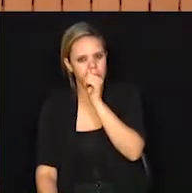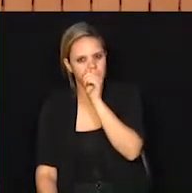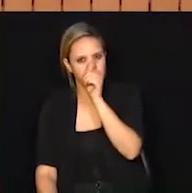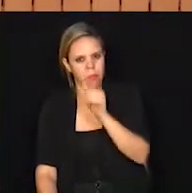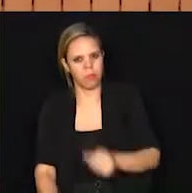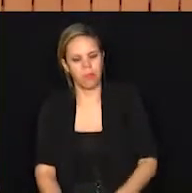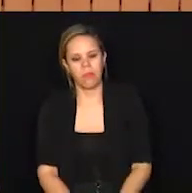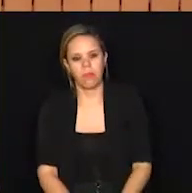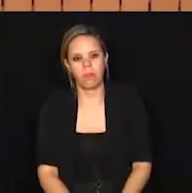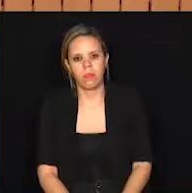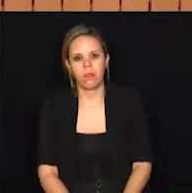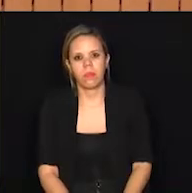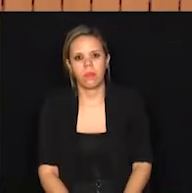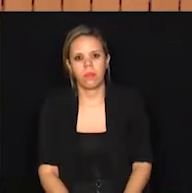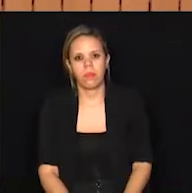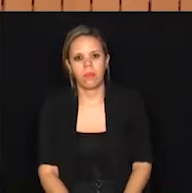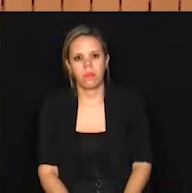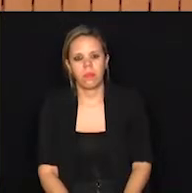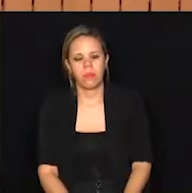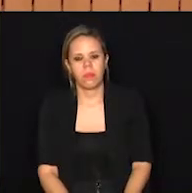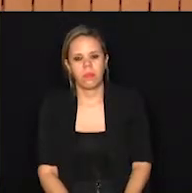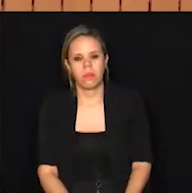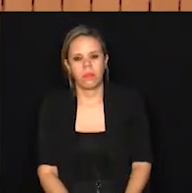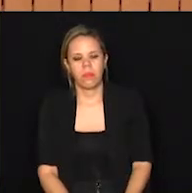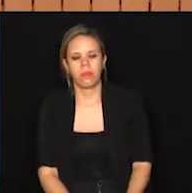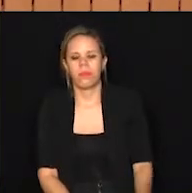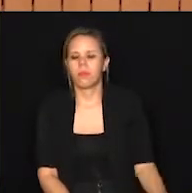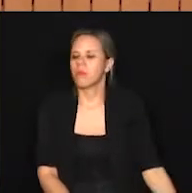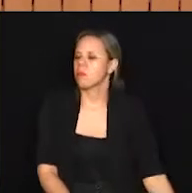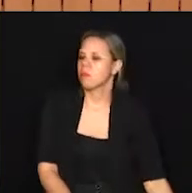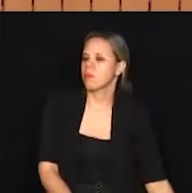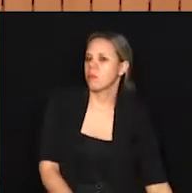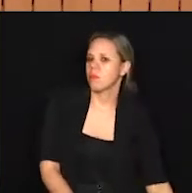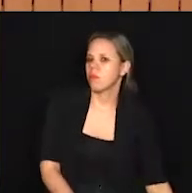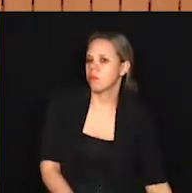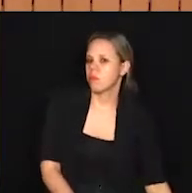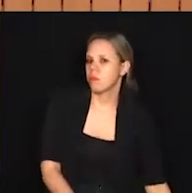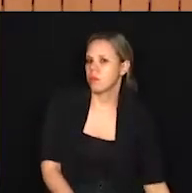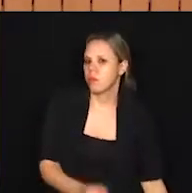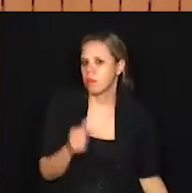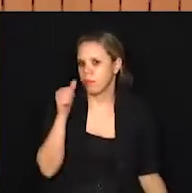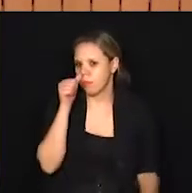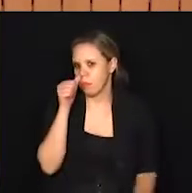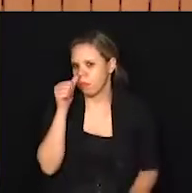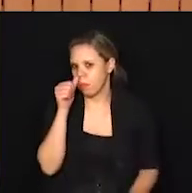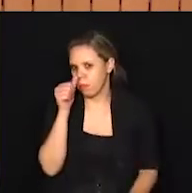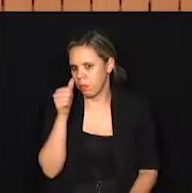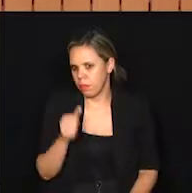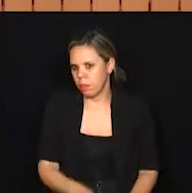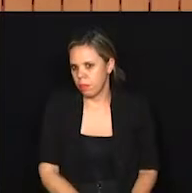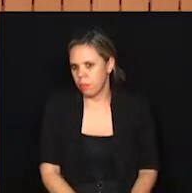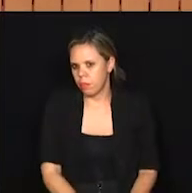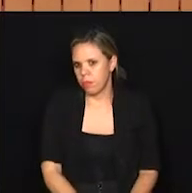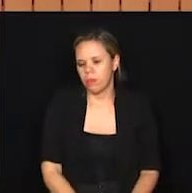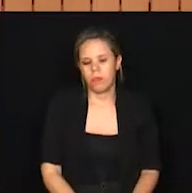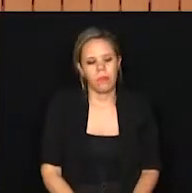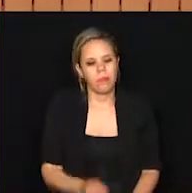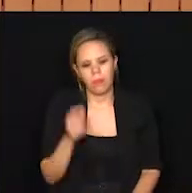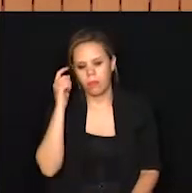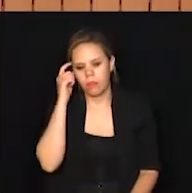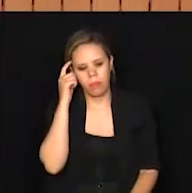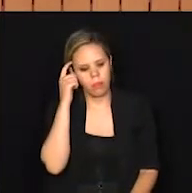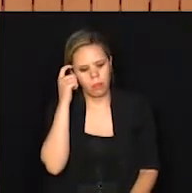hotéisinhos. E a gente gostaria de destacar que nesses locais não há controle ou protocolo sanitário e ou fiscalização. O que nós estamos